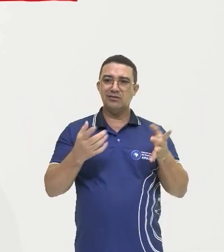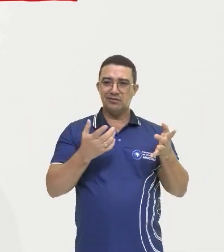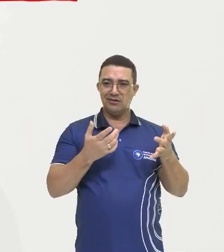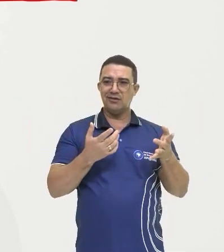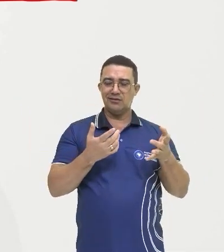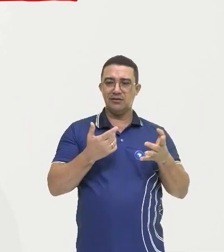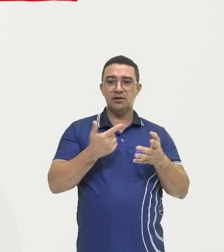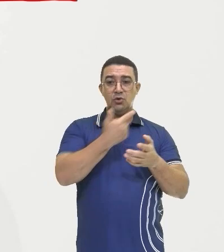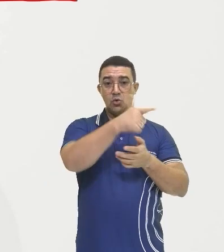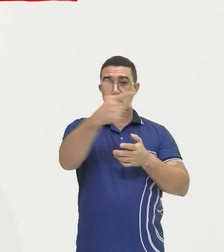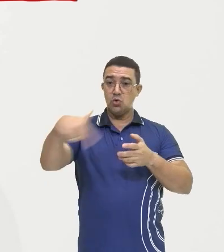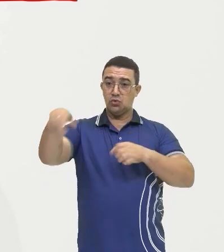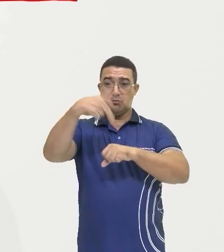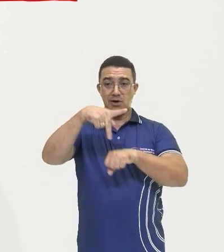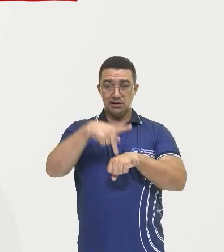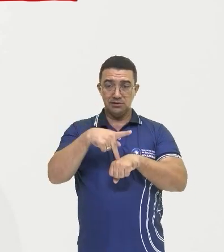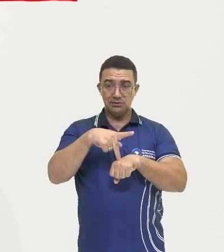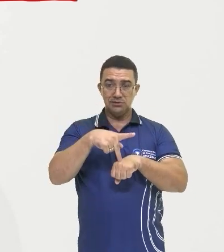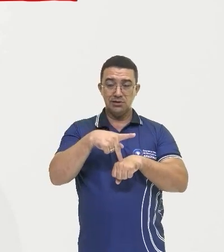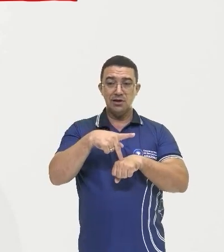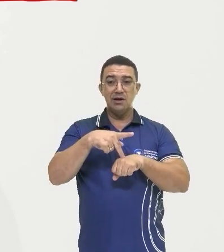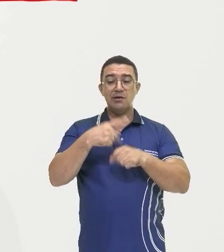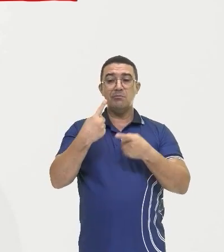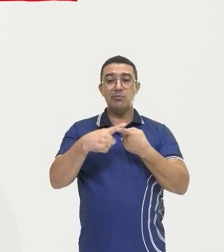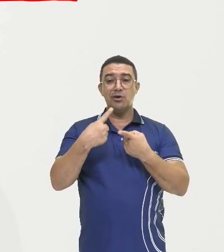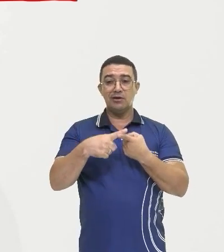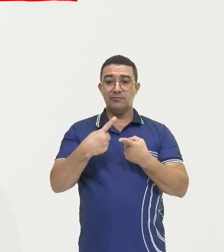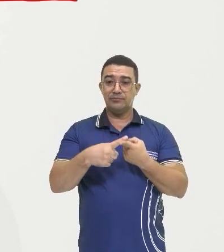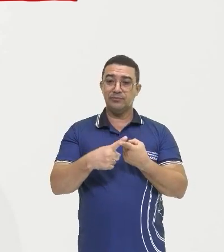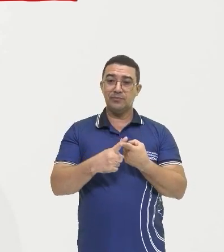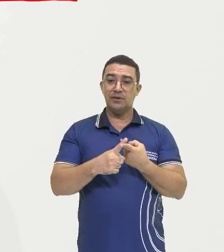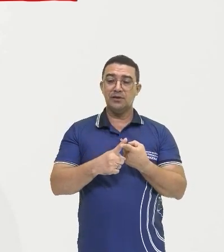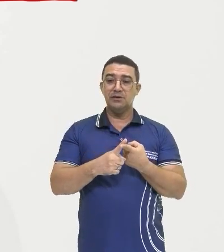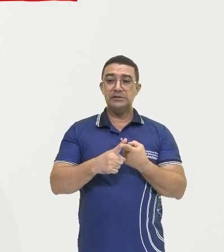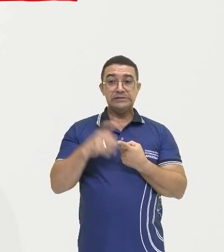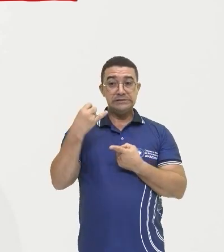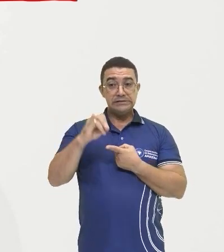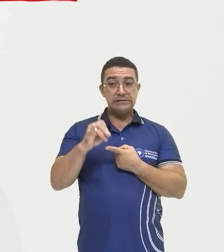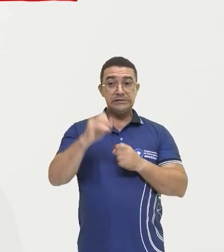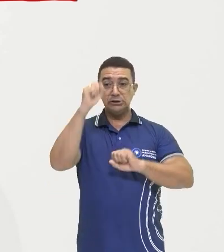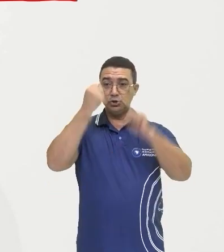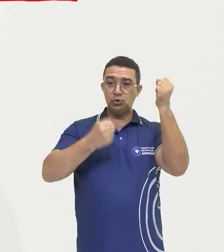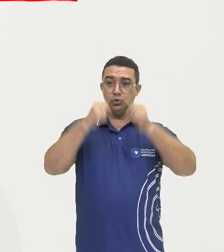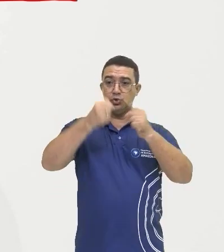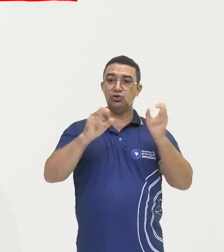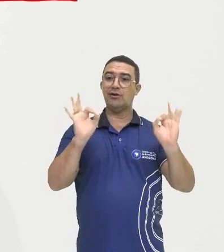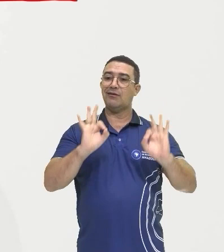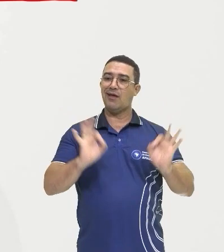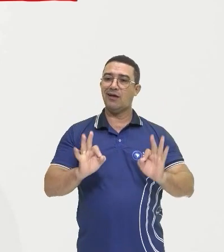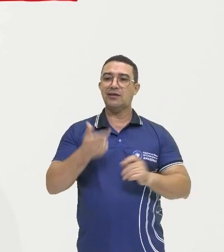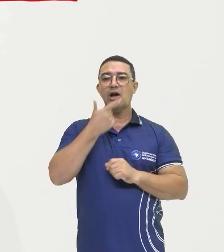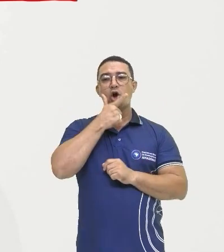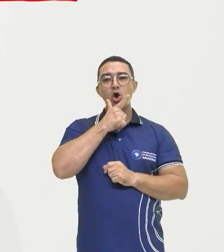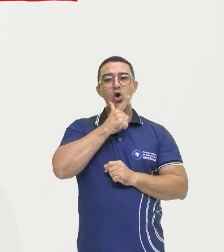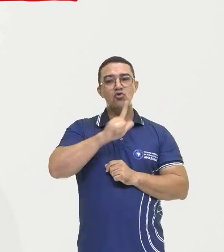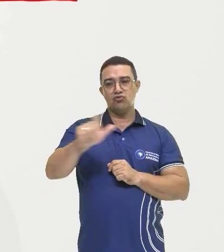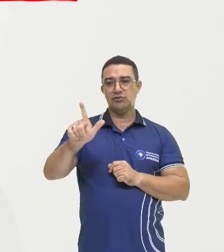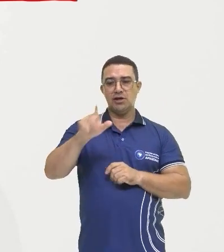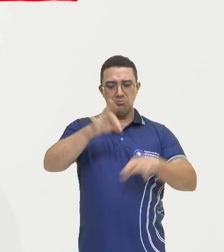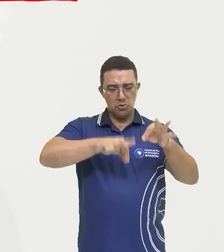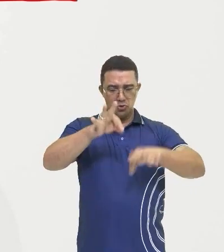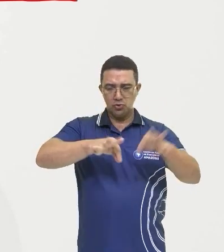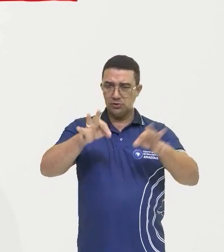comércio internacional enquanto a indústria não se moderniza, não consegue produzir o suficiente,